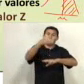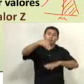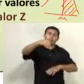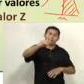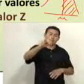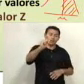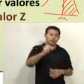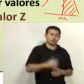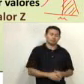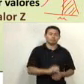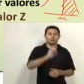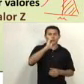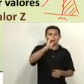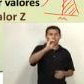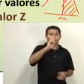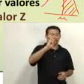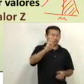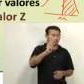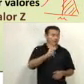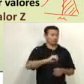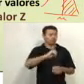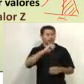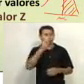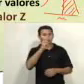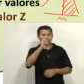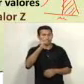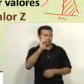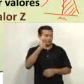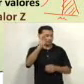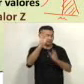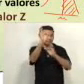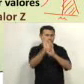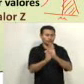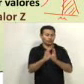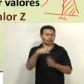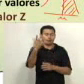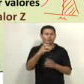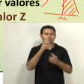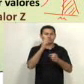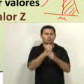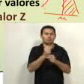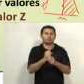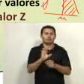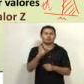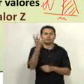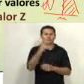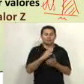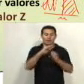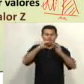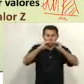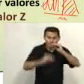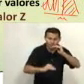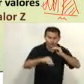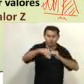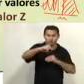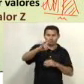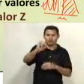média? 0,5 ou 50%. Qual que é a probabilidade de um evento estar abaixo da